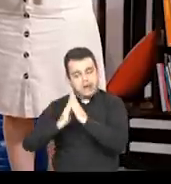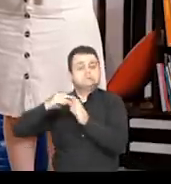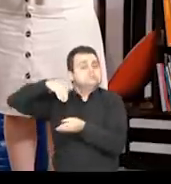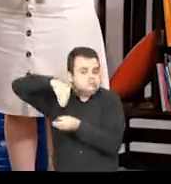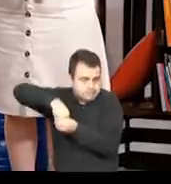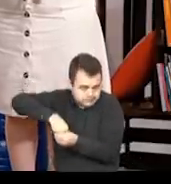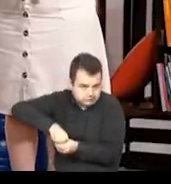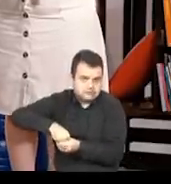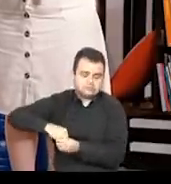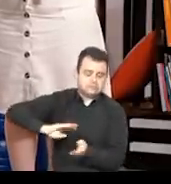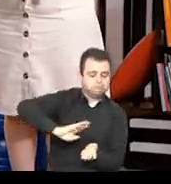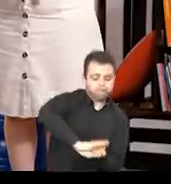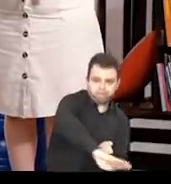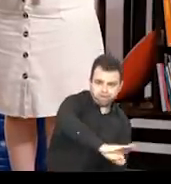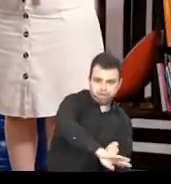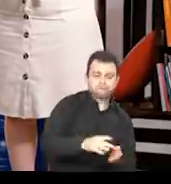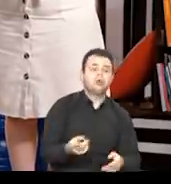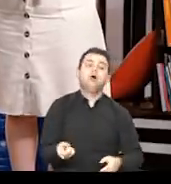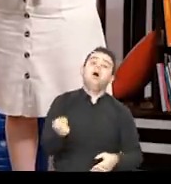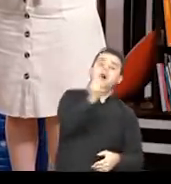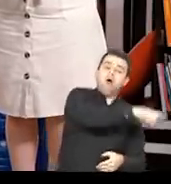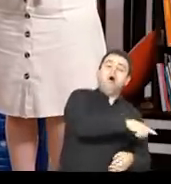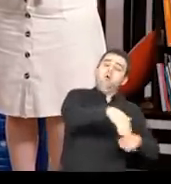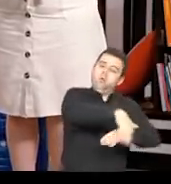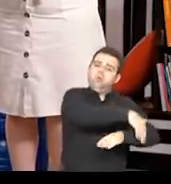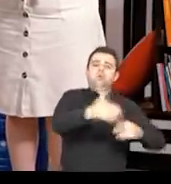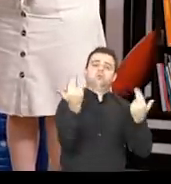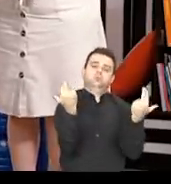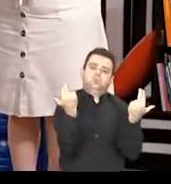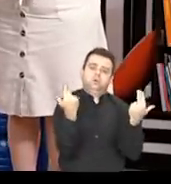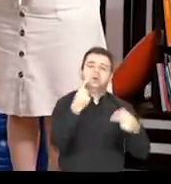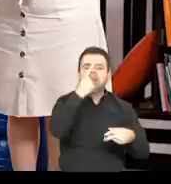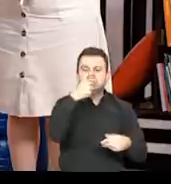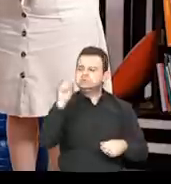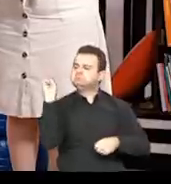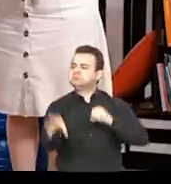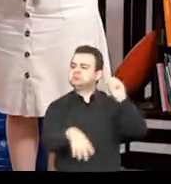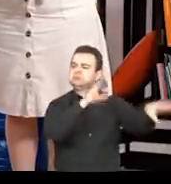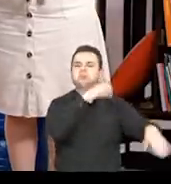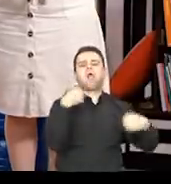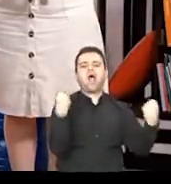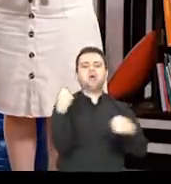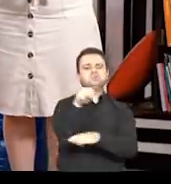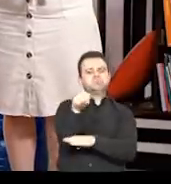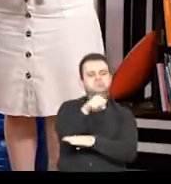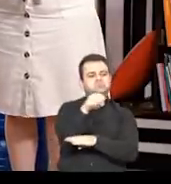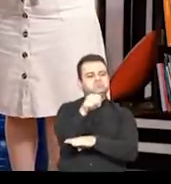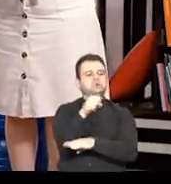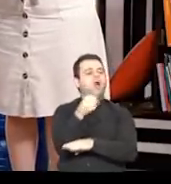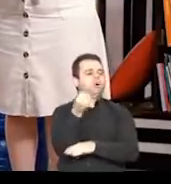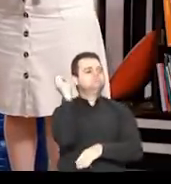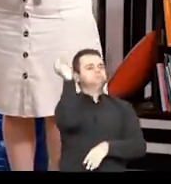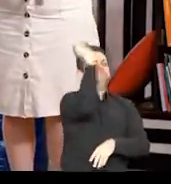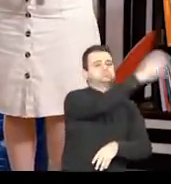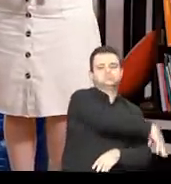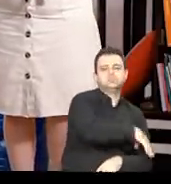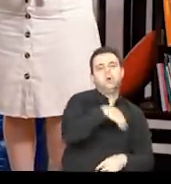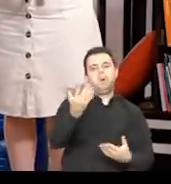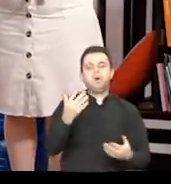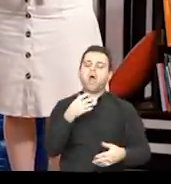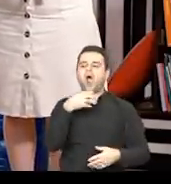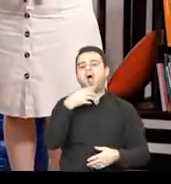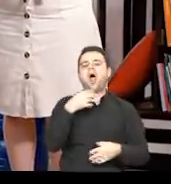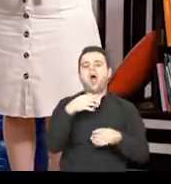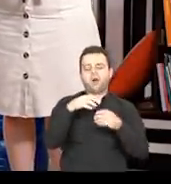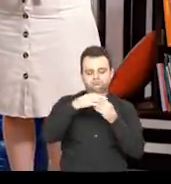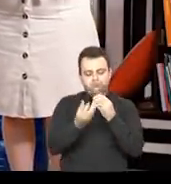dessa forma, na rua do mesmo jeito. Se nós jogarmos lixo para fora do carro, se ao comer alguma coisa deixar a embalagem no chão,